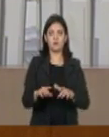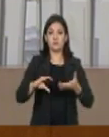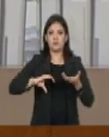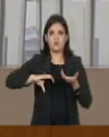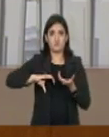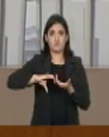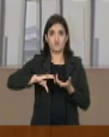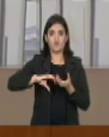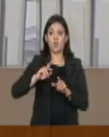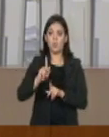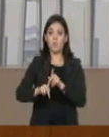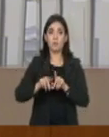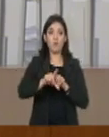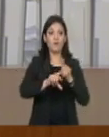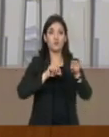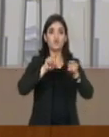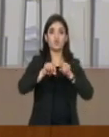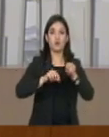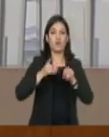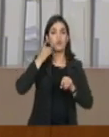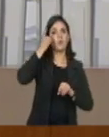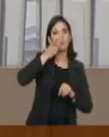eleitos pelo povo.